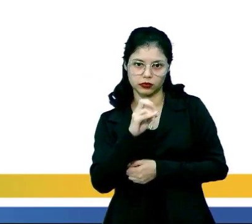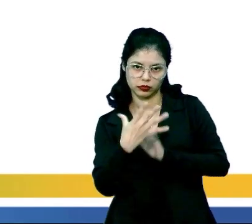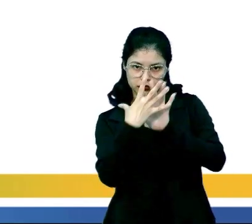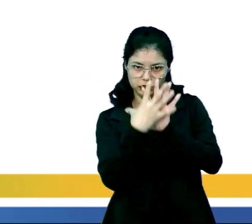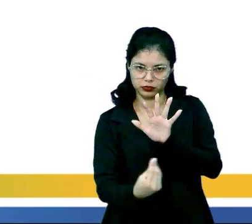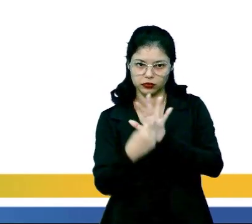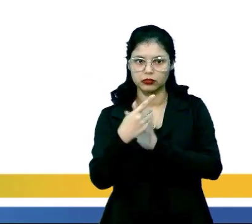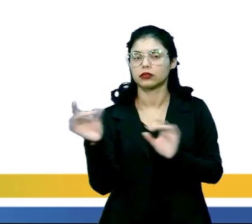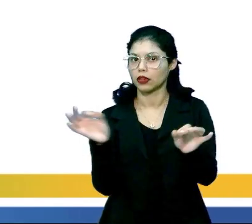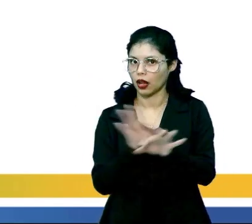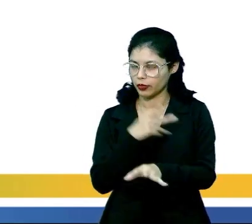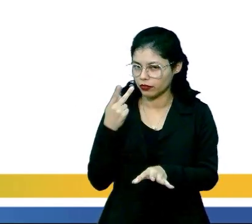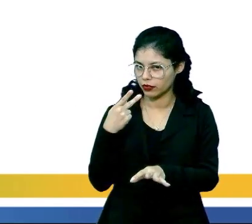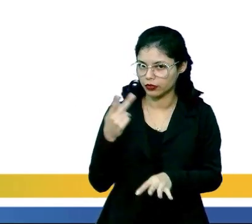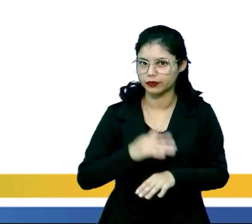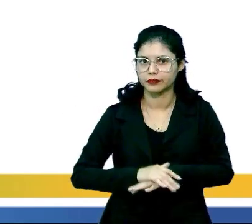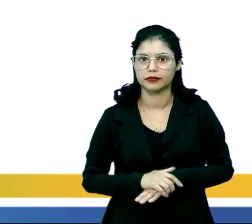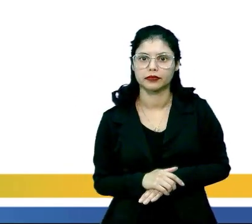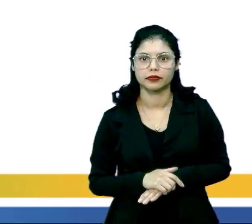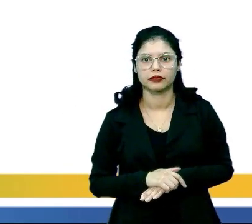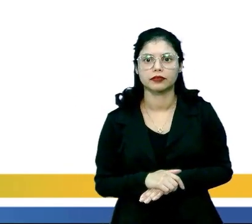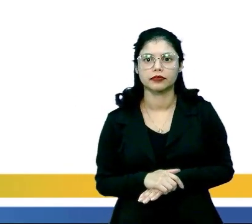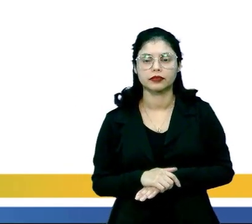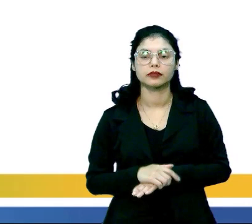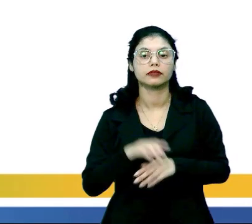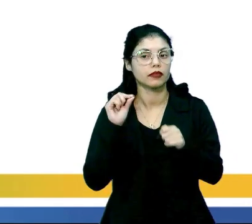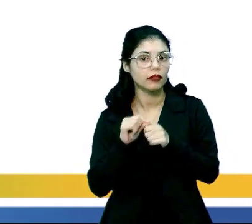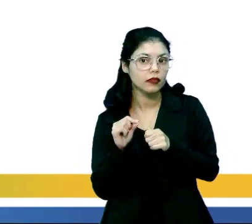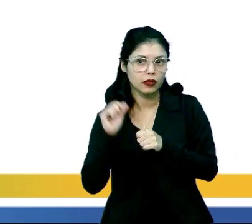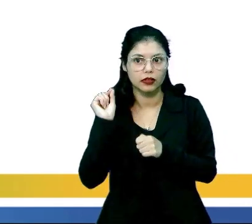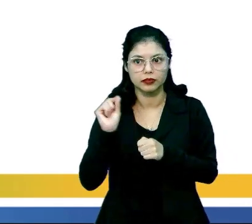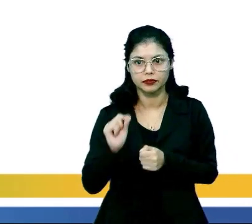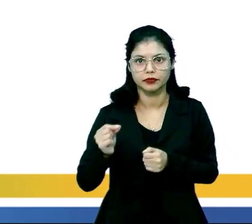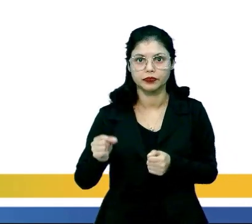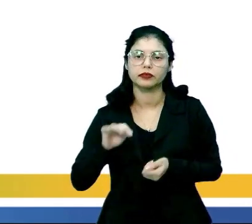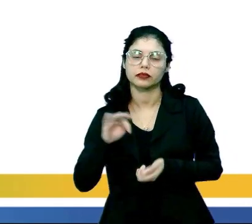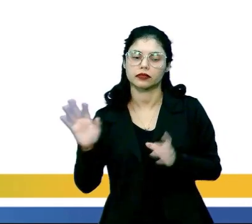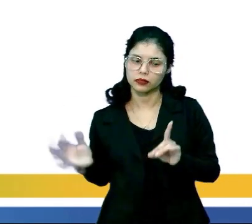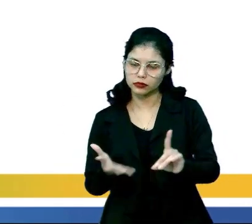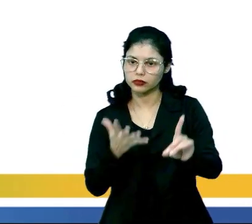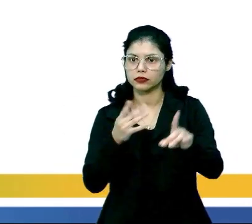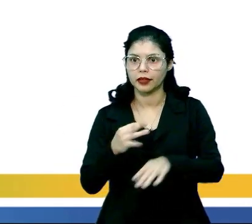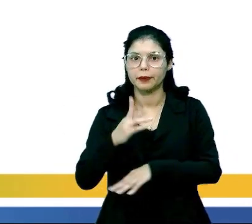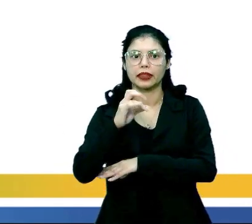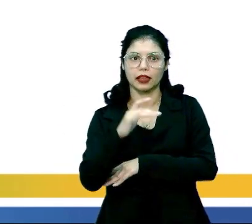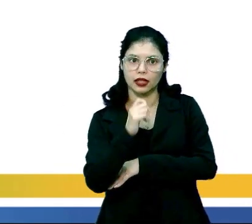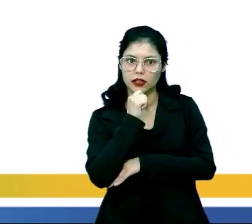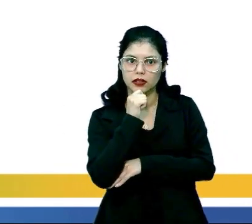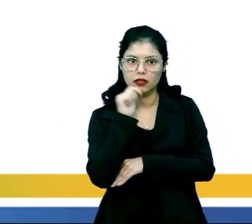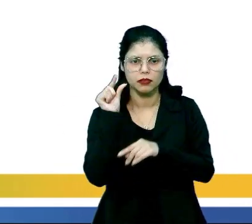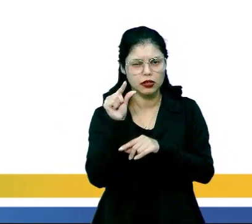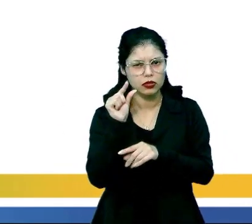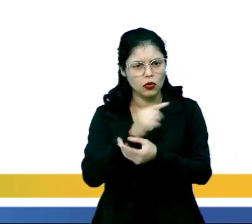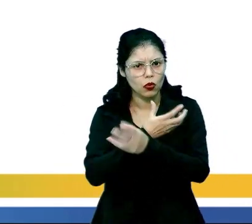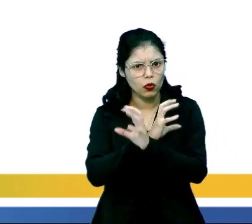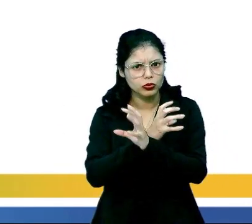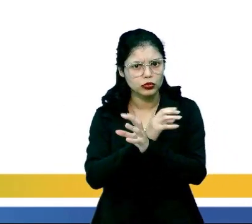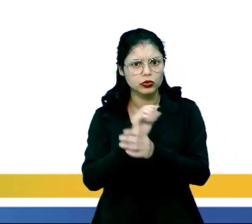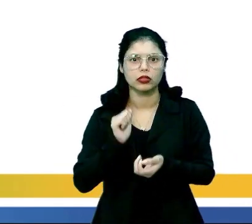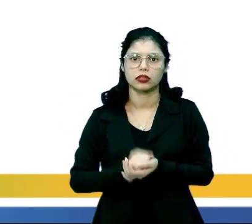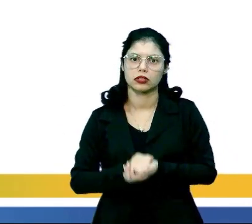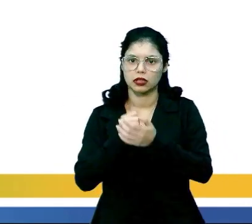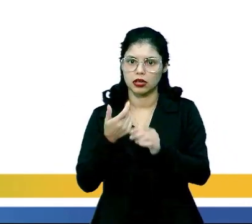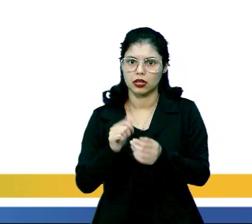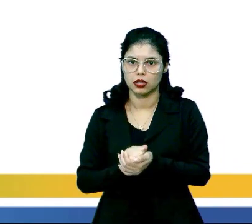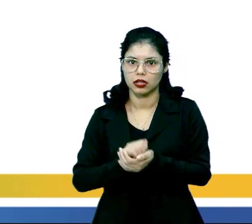patelar. Olha aí, a gente acabou de falar isso aí, hein? Esse exame consiste na estimulação da patela, um pequeno osso